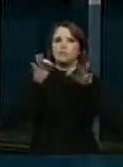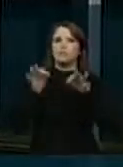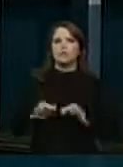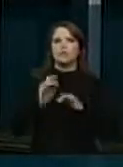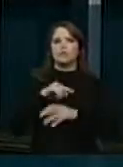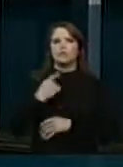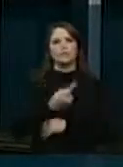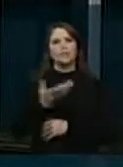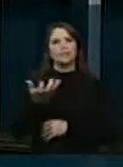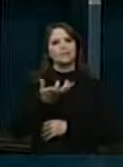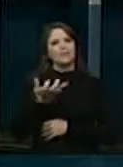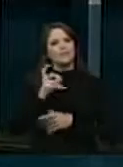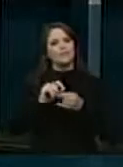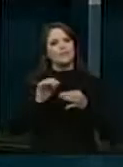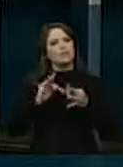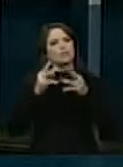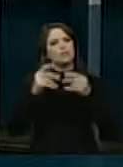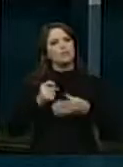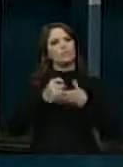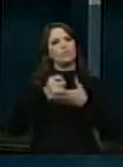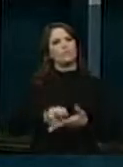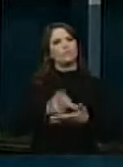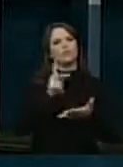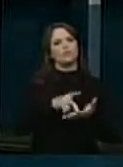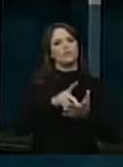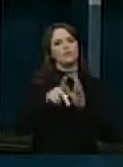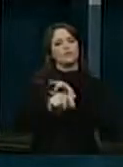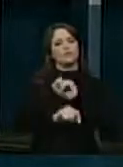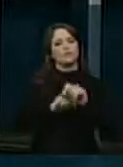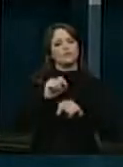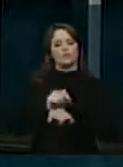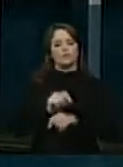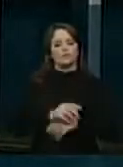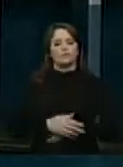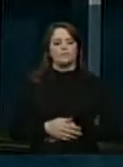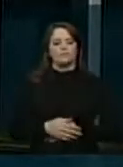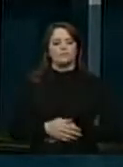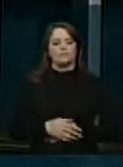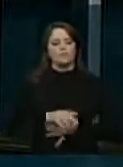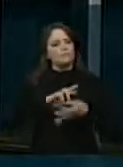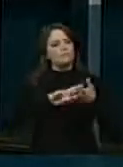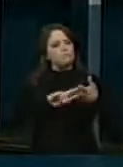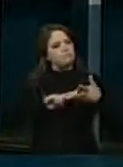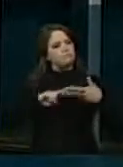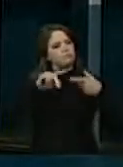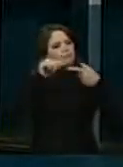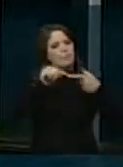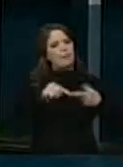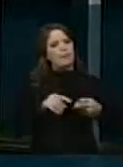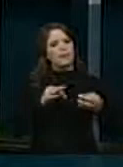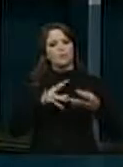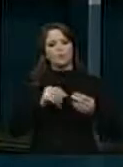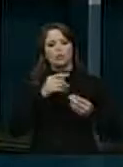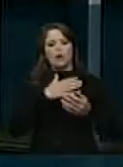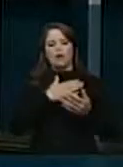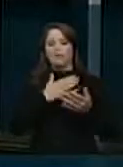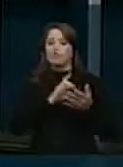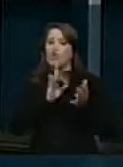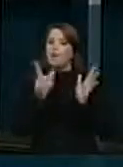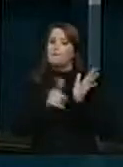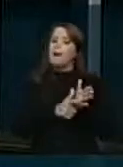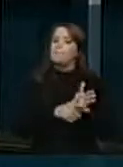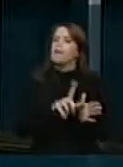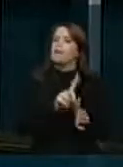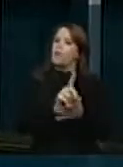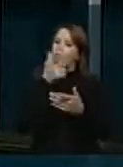e nós queremos prestar todo o apoio para que de fato essas medidas saiam do papel, que essas